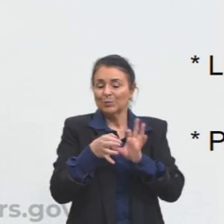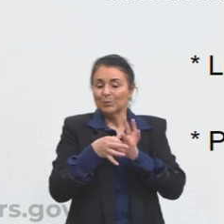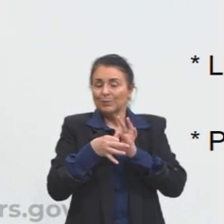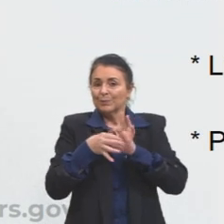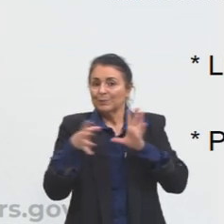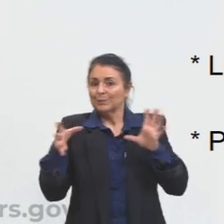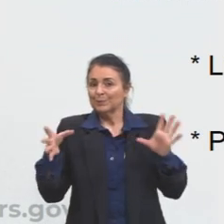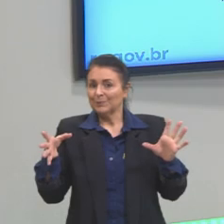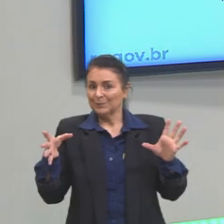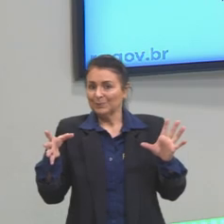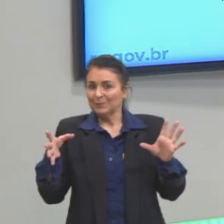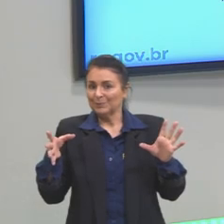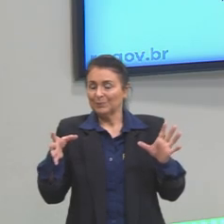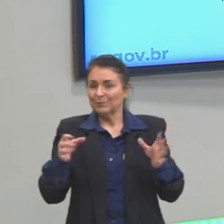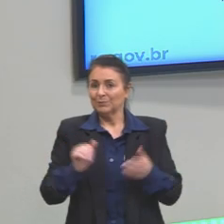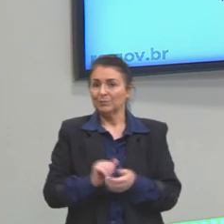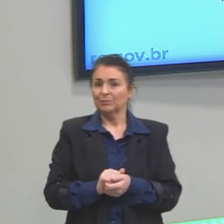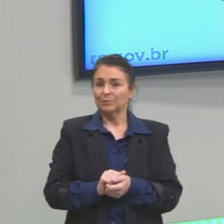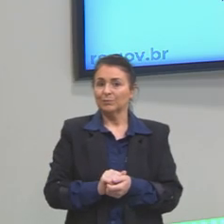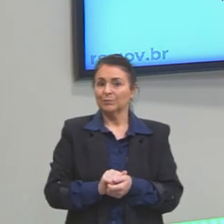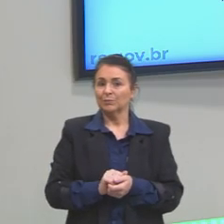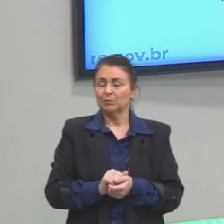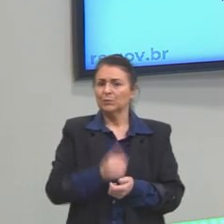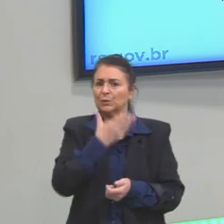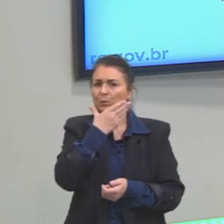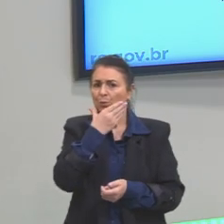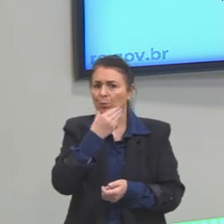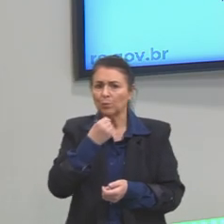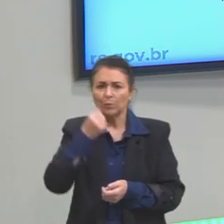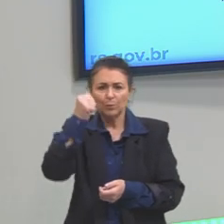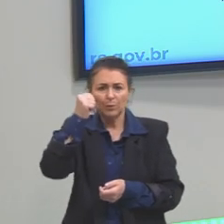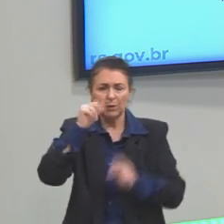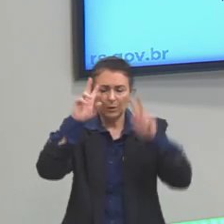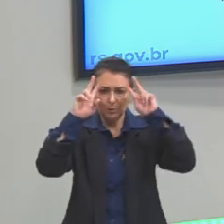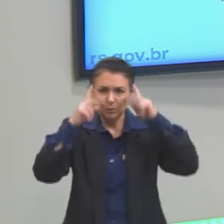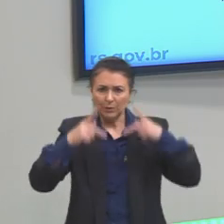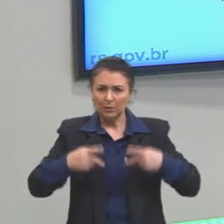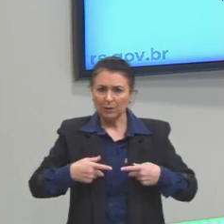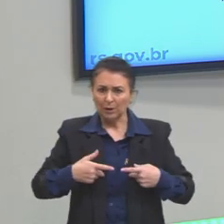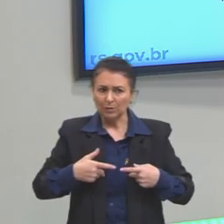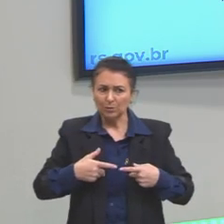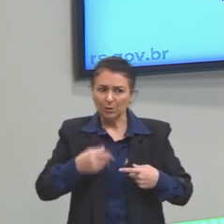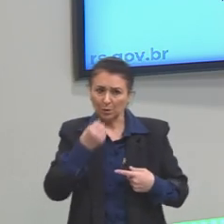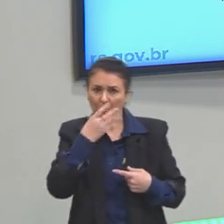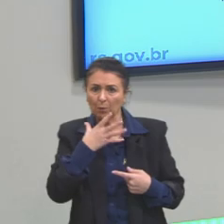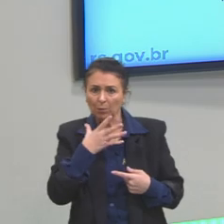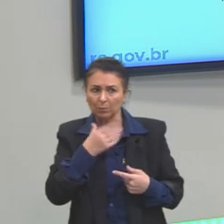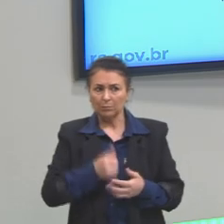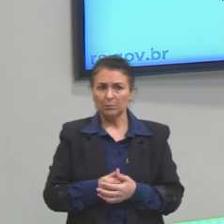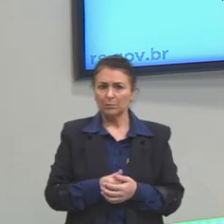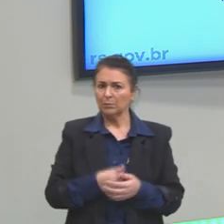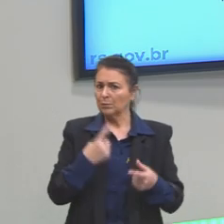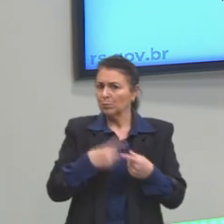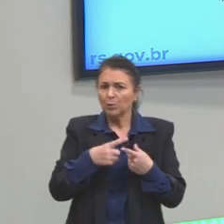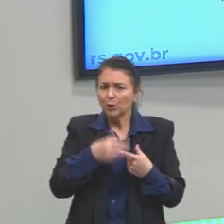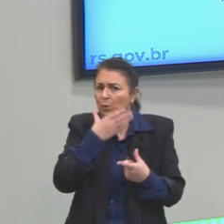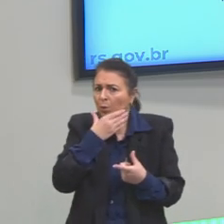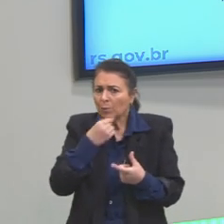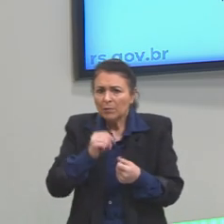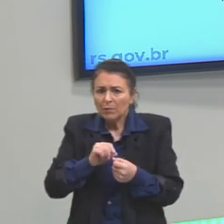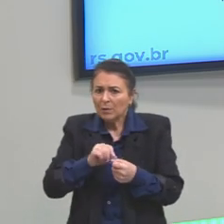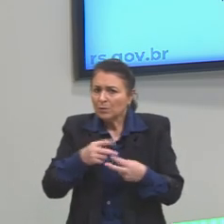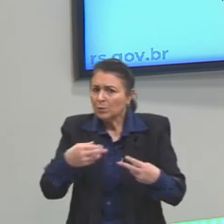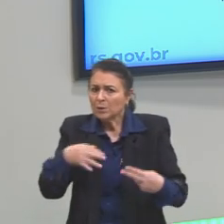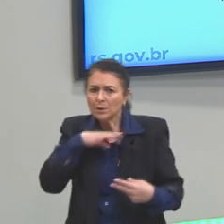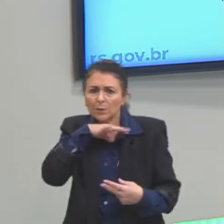Tá ok vamos ver agora o homem se existiu bem porque que o homem faz o mal porque nós temos a capacidade de